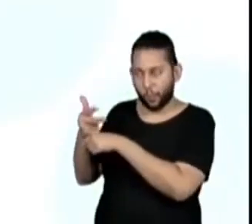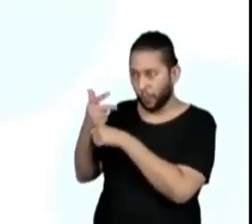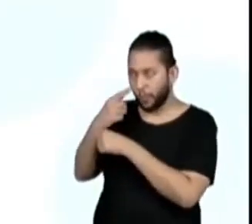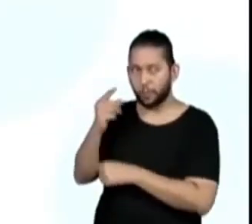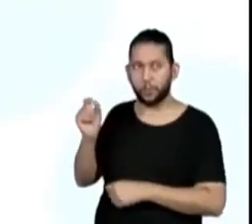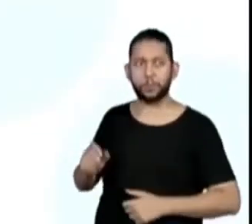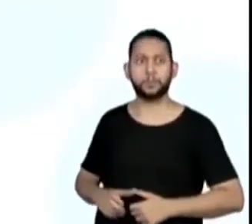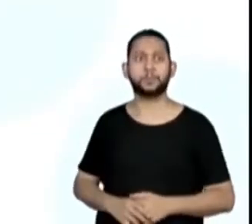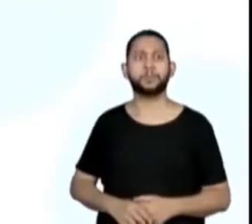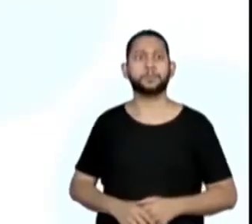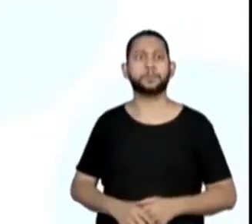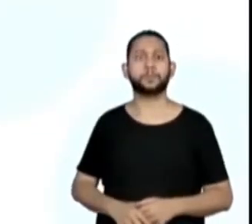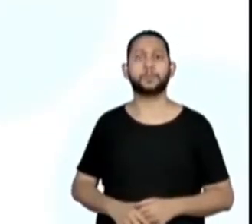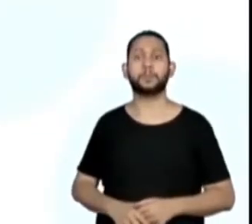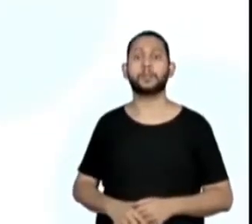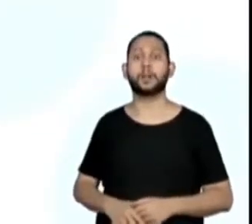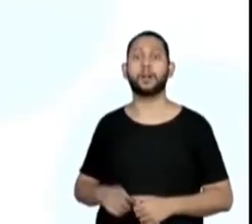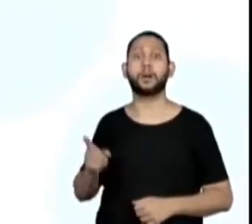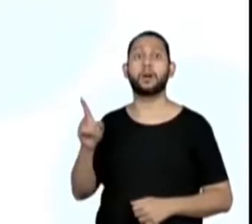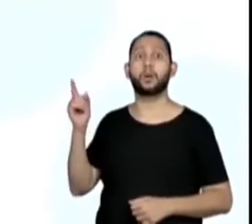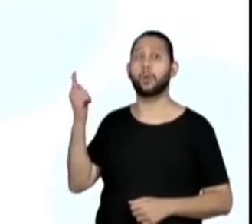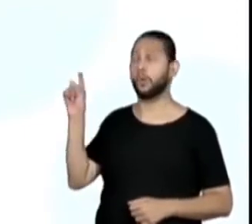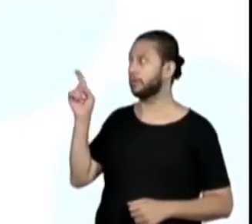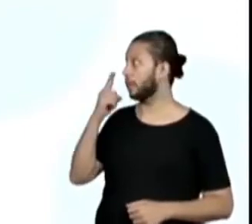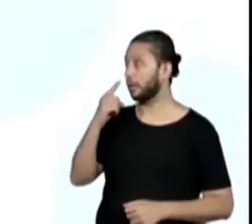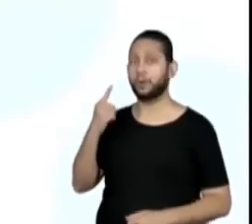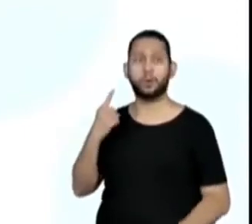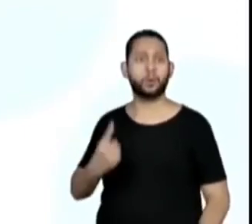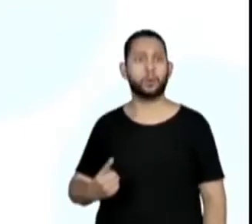Vamos lá. Turma, segunda figura.